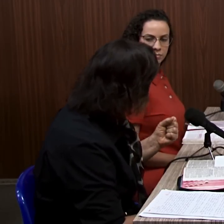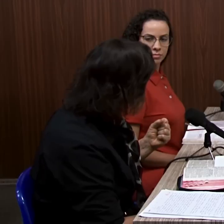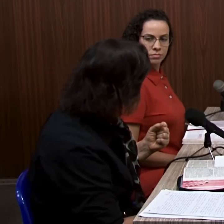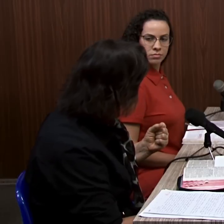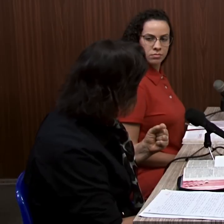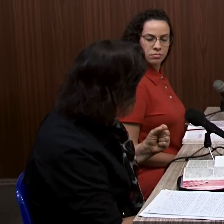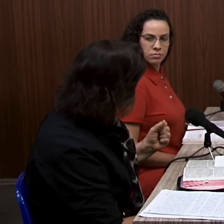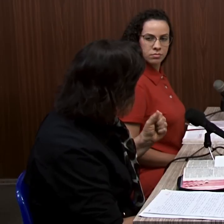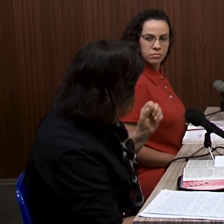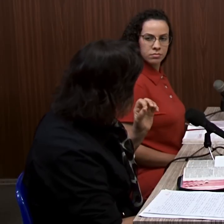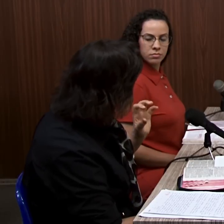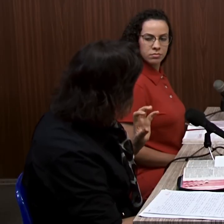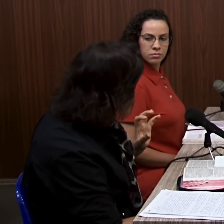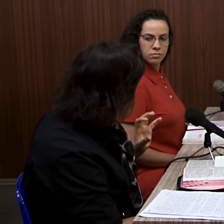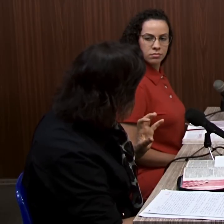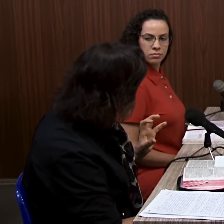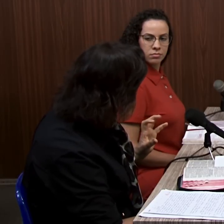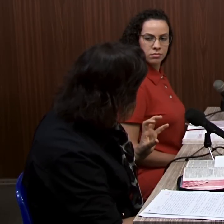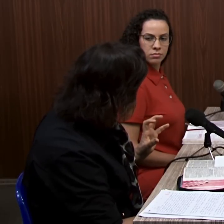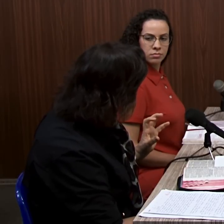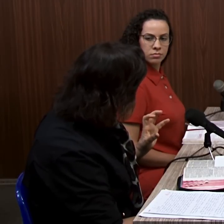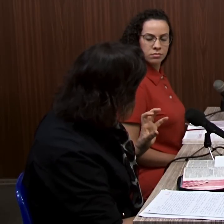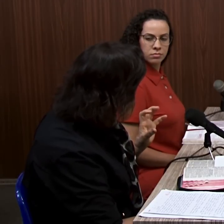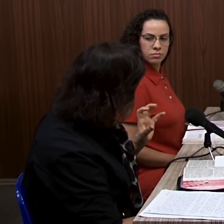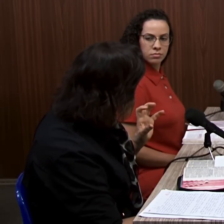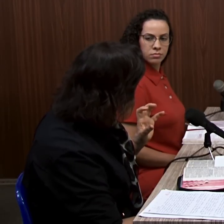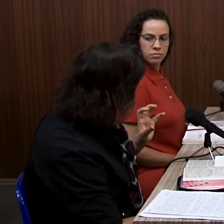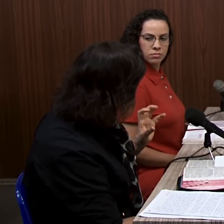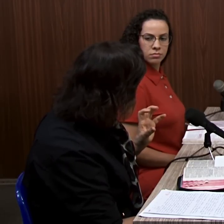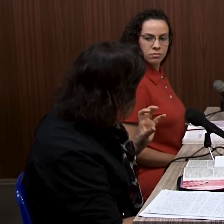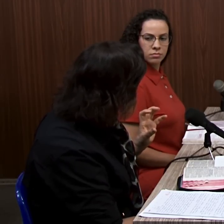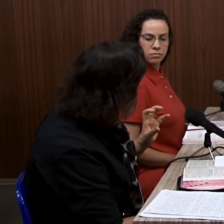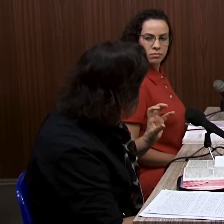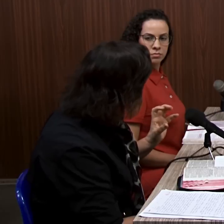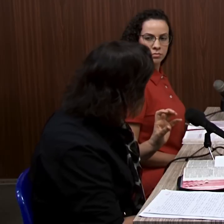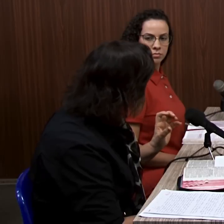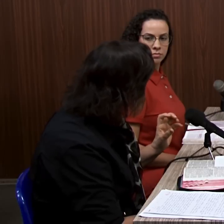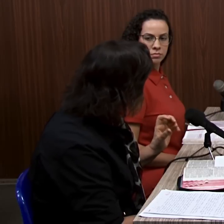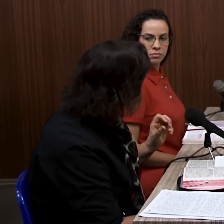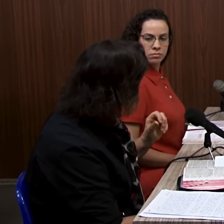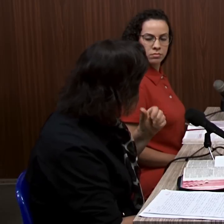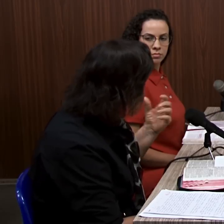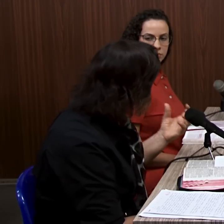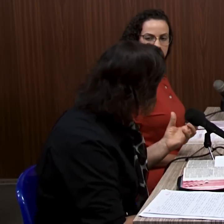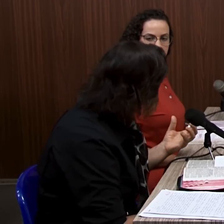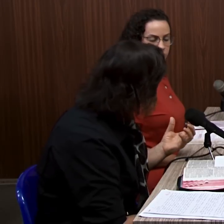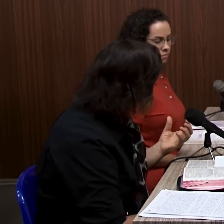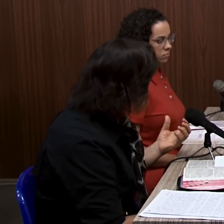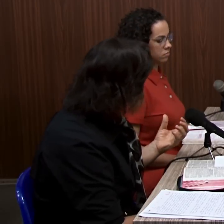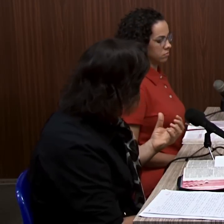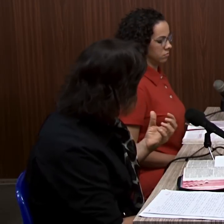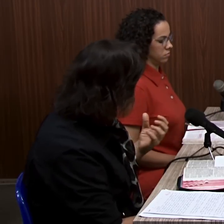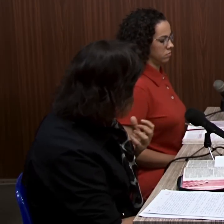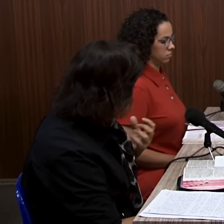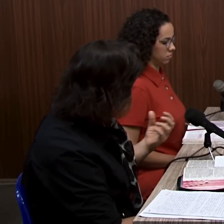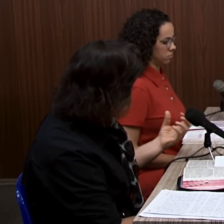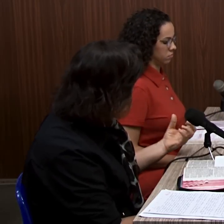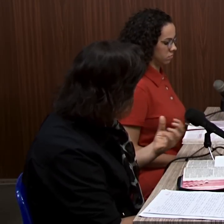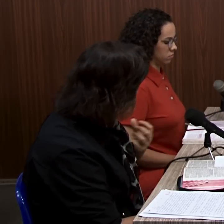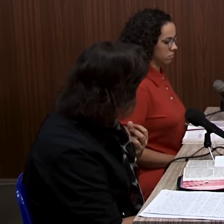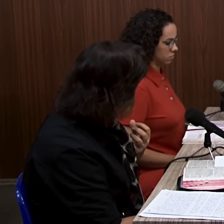intimidade é essencial, mas nós também precisamos não deixar que nenhum ruído haja